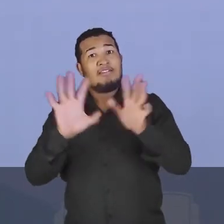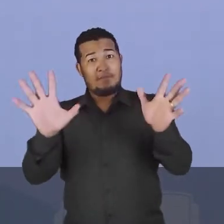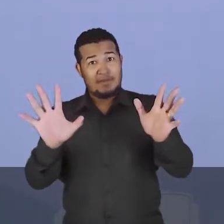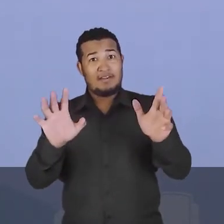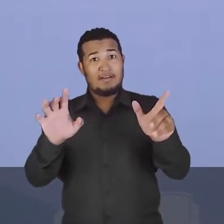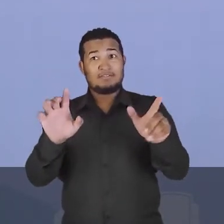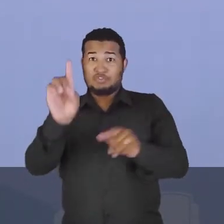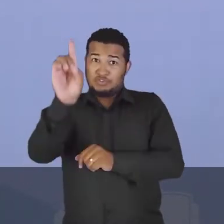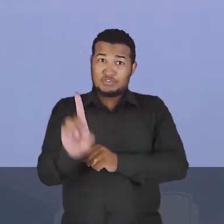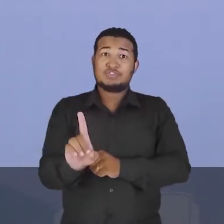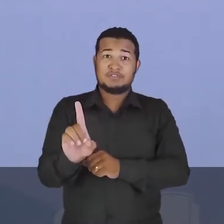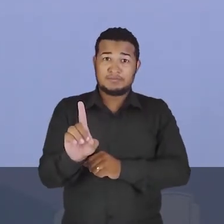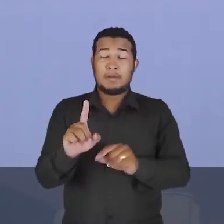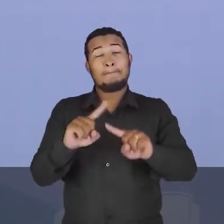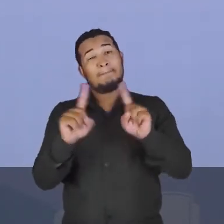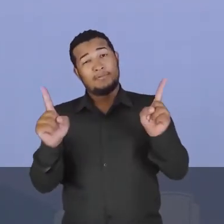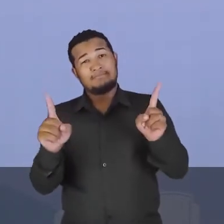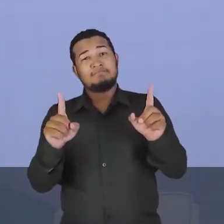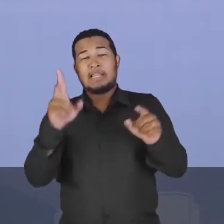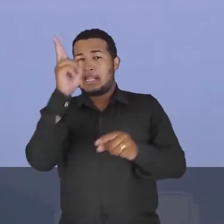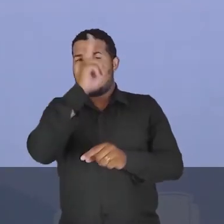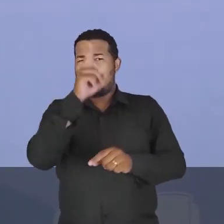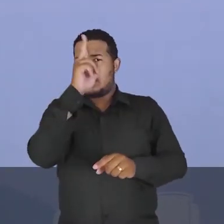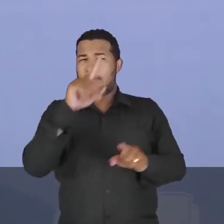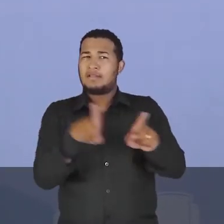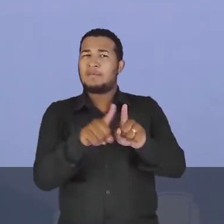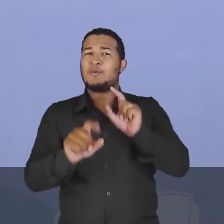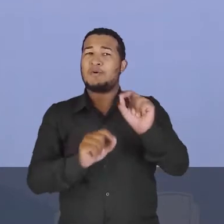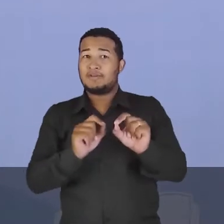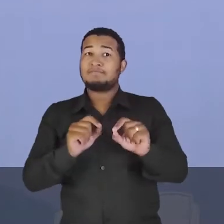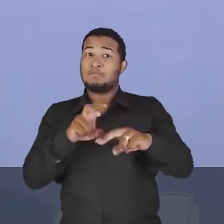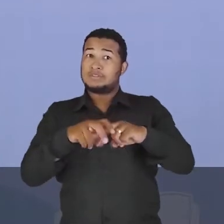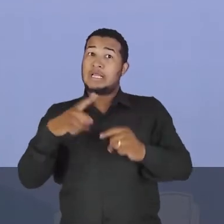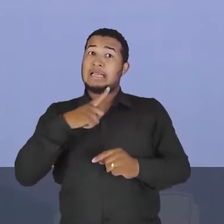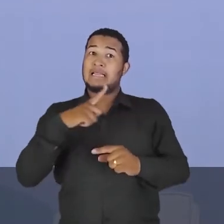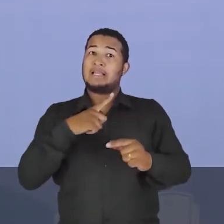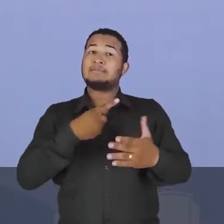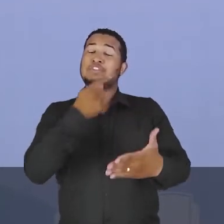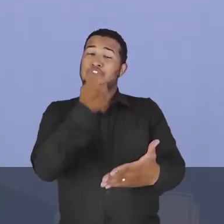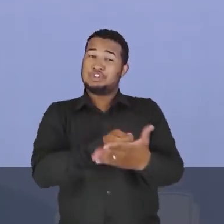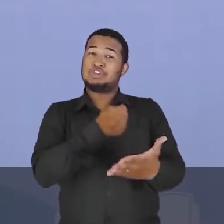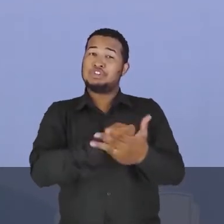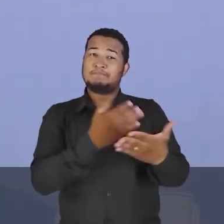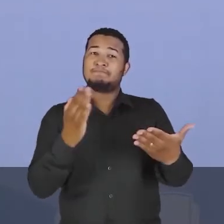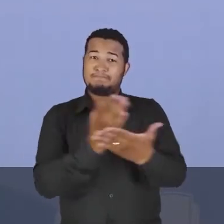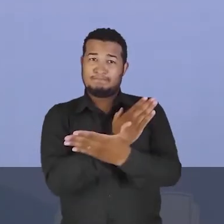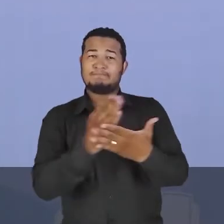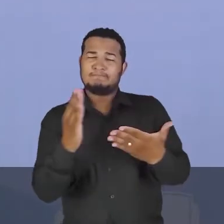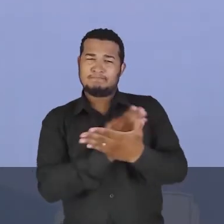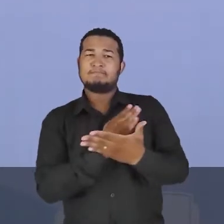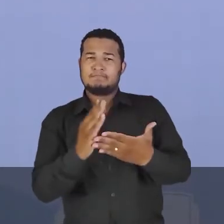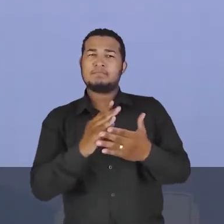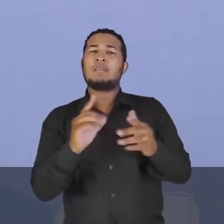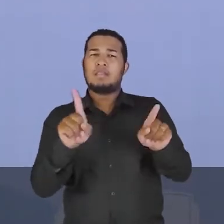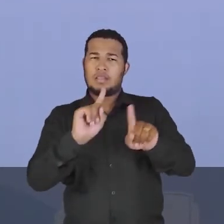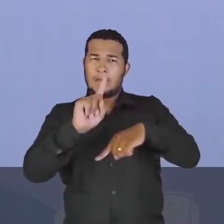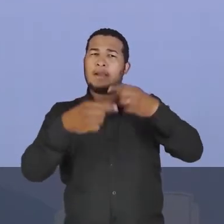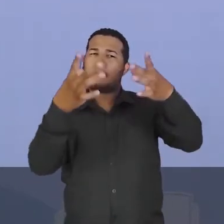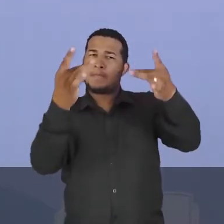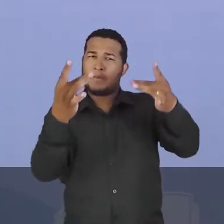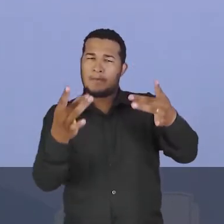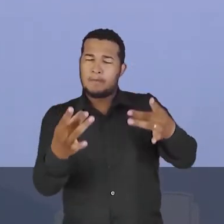nossos direitos, só que também lembrando que nós, a partir disso, também temos deveres. A gente vai verificar isso com cuidado